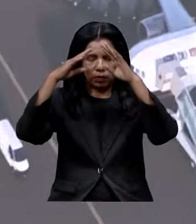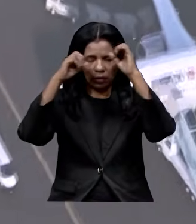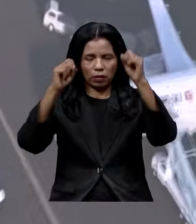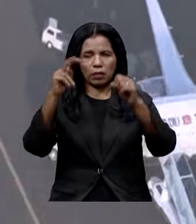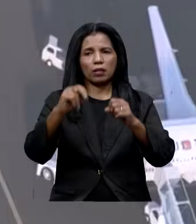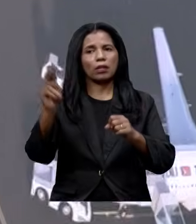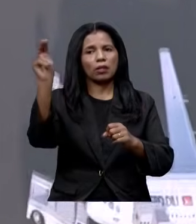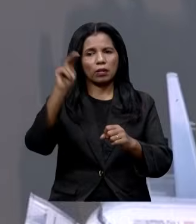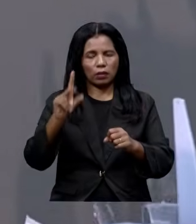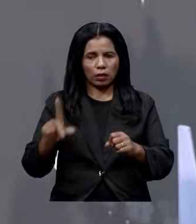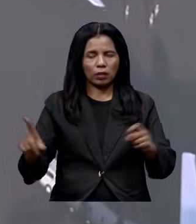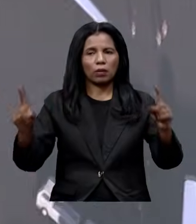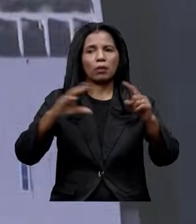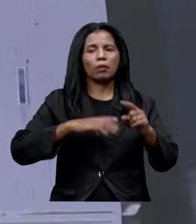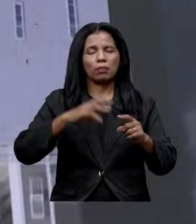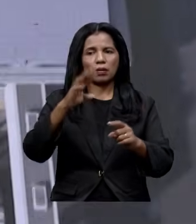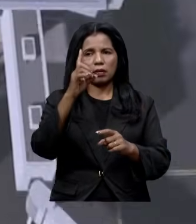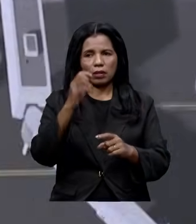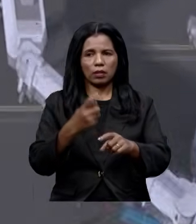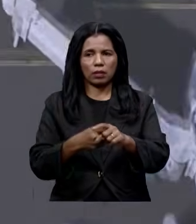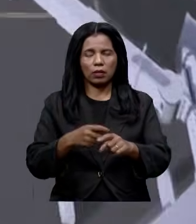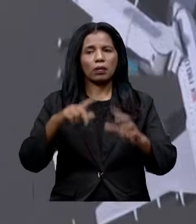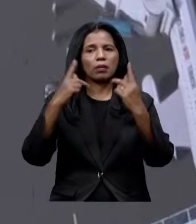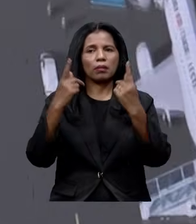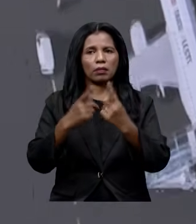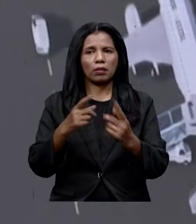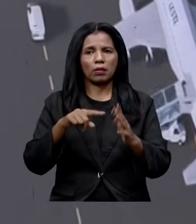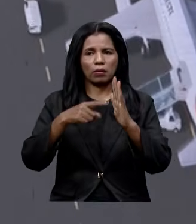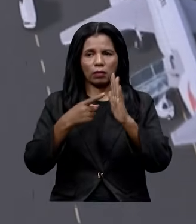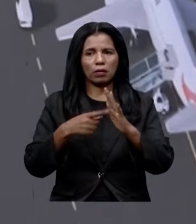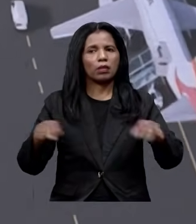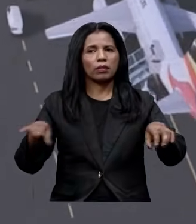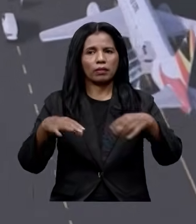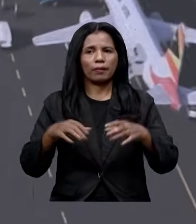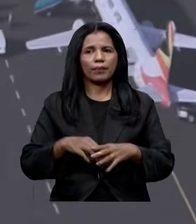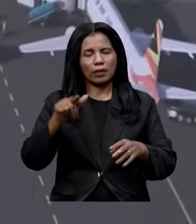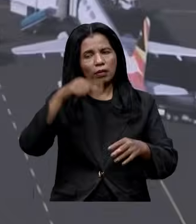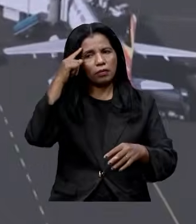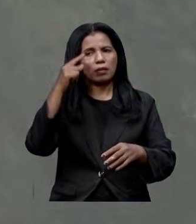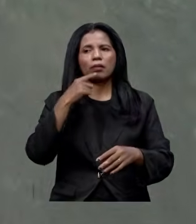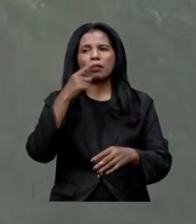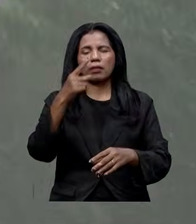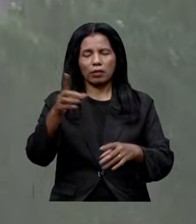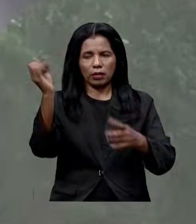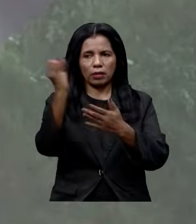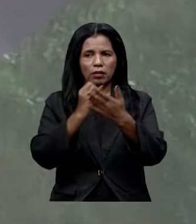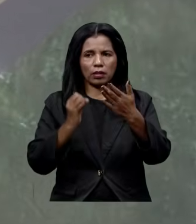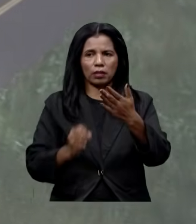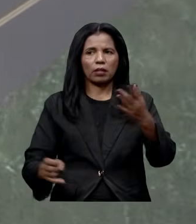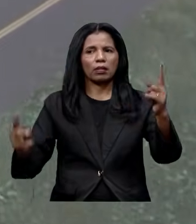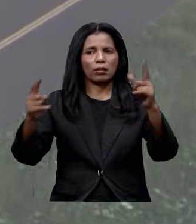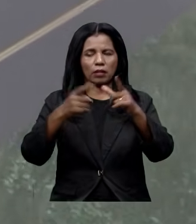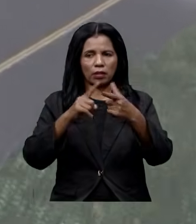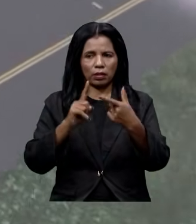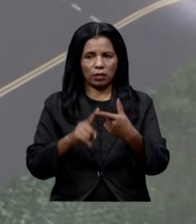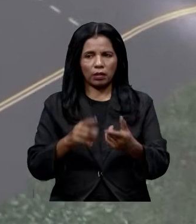Nicolau Lobato Comoro dili nune e tempu badak companhia hahú servisu. Governante ne hateten desenho ba terminal passageiro